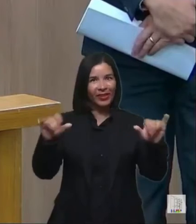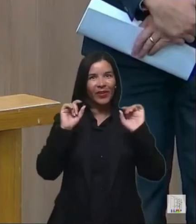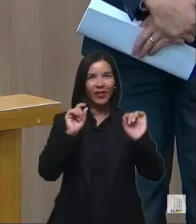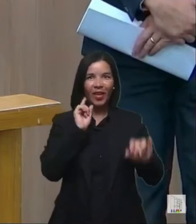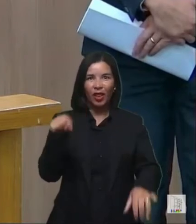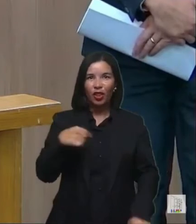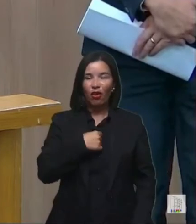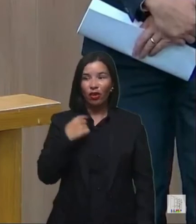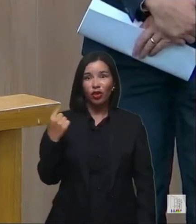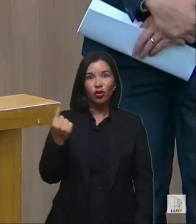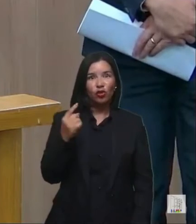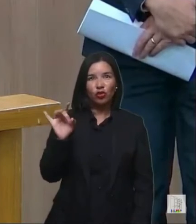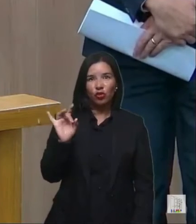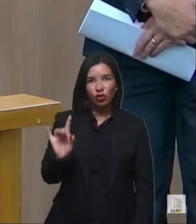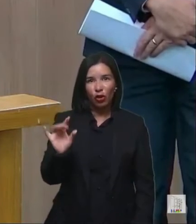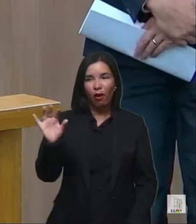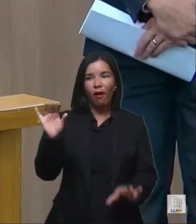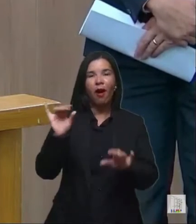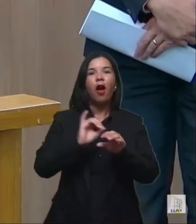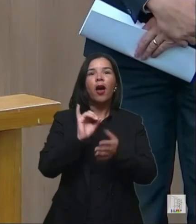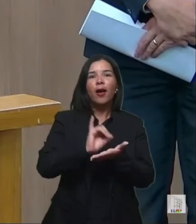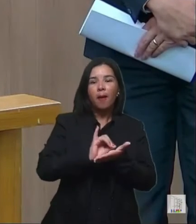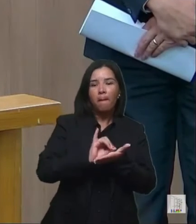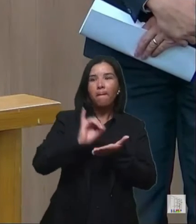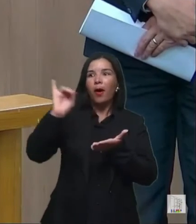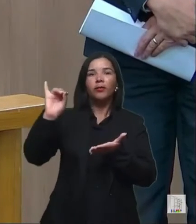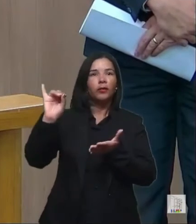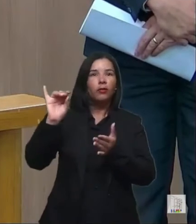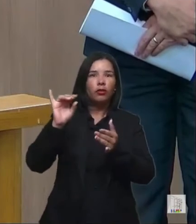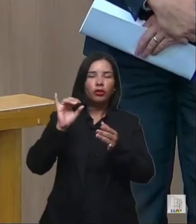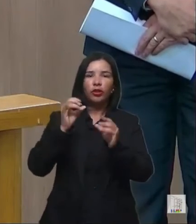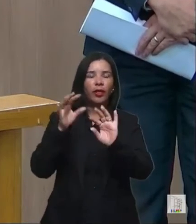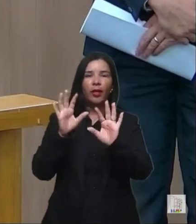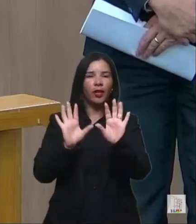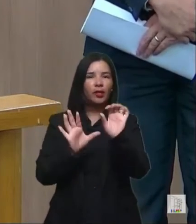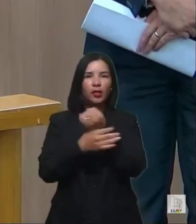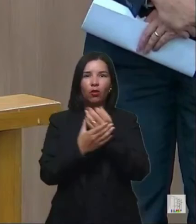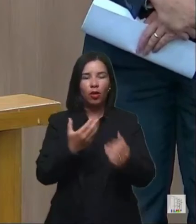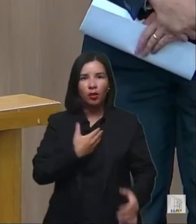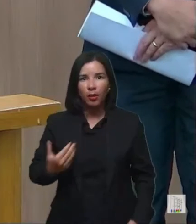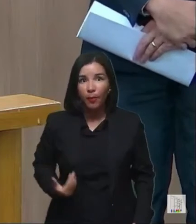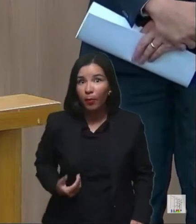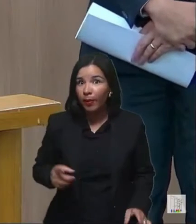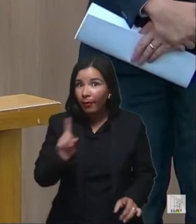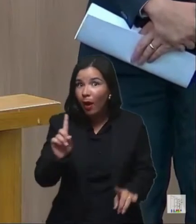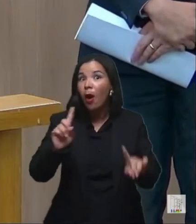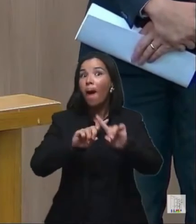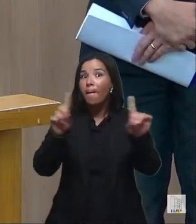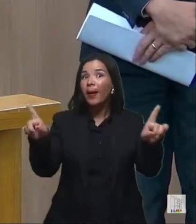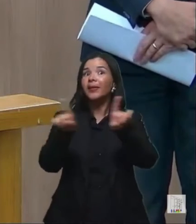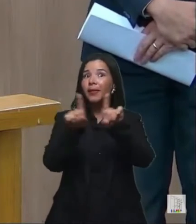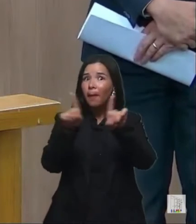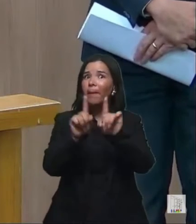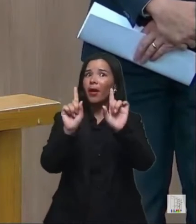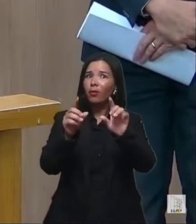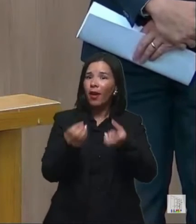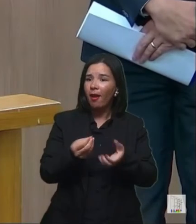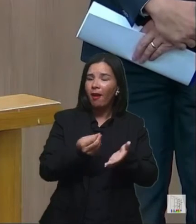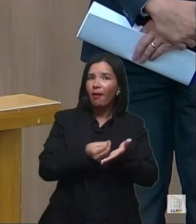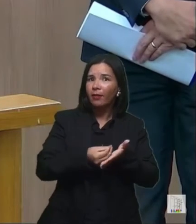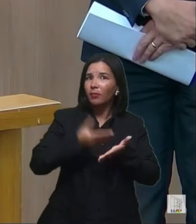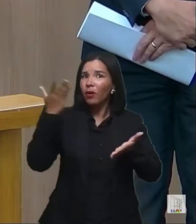somos apenas importadores de tecnologia de segurança pública, mas somos também